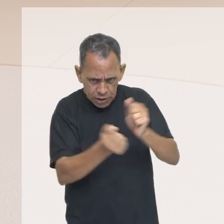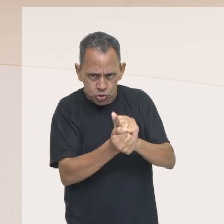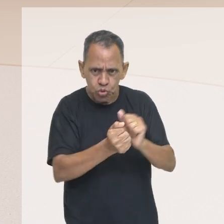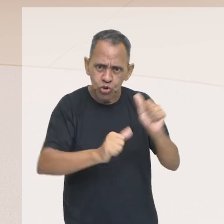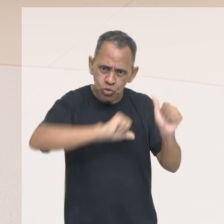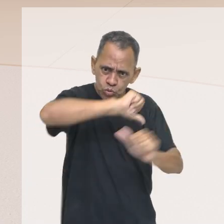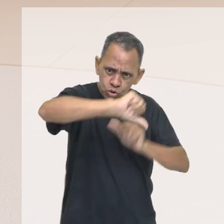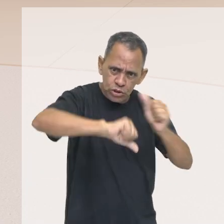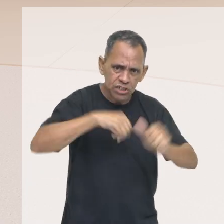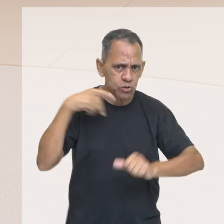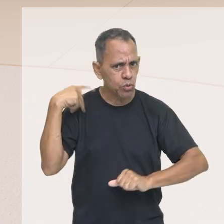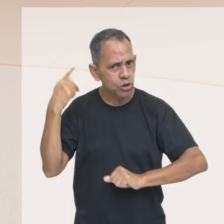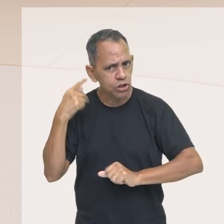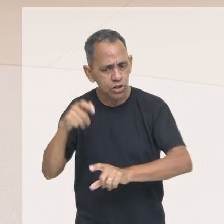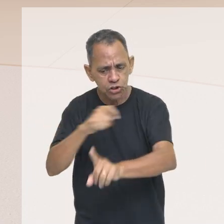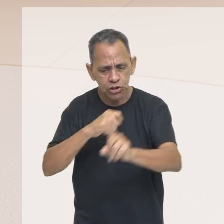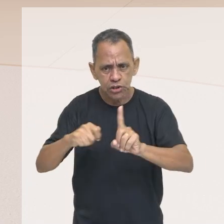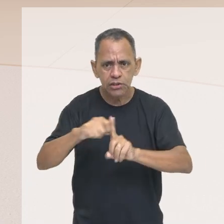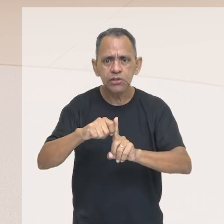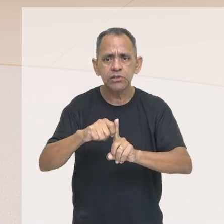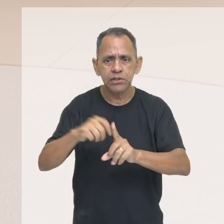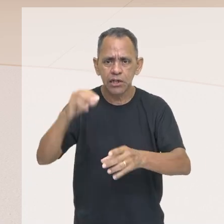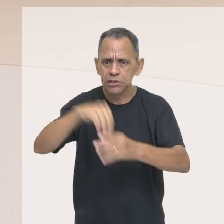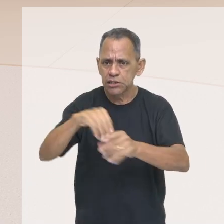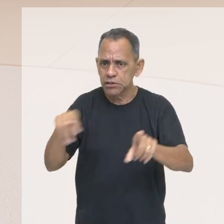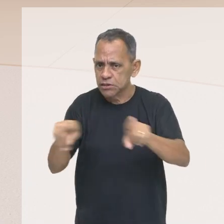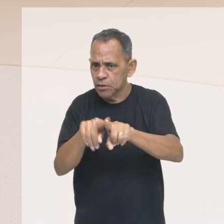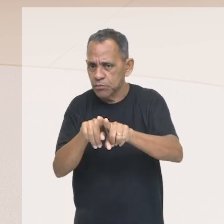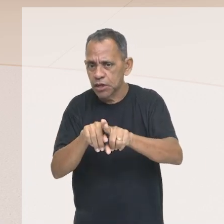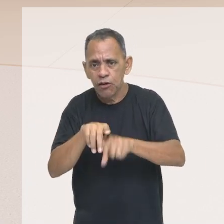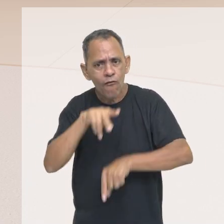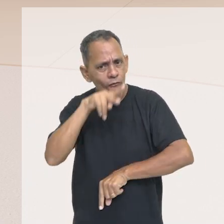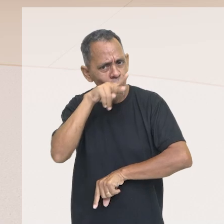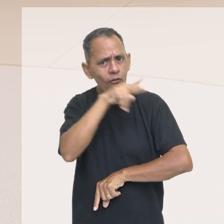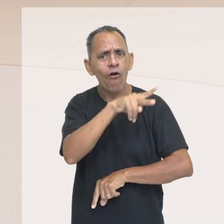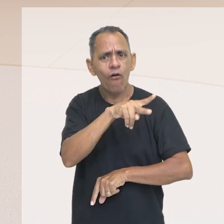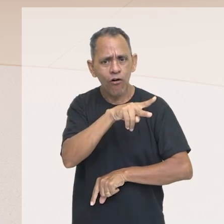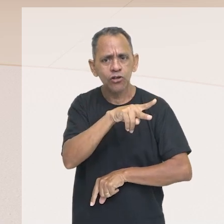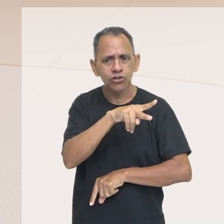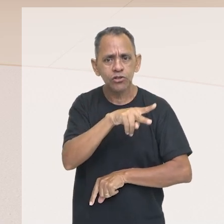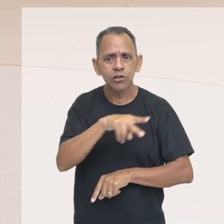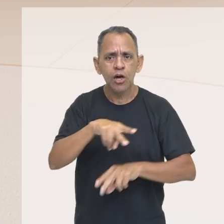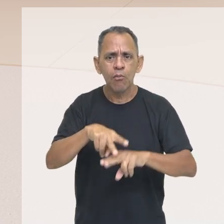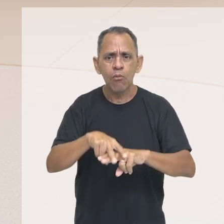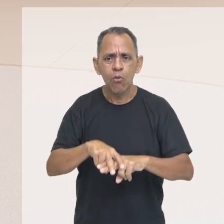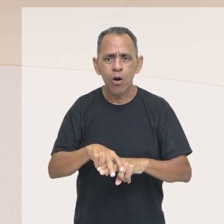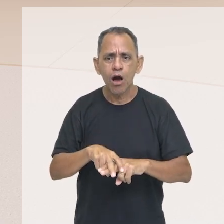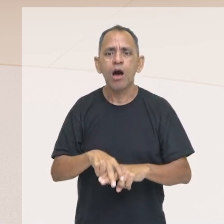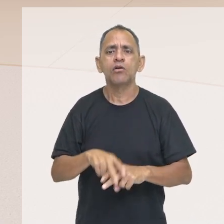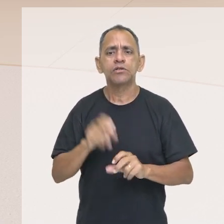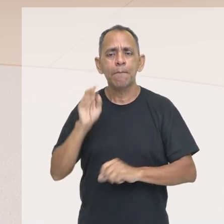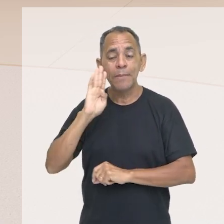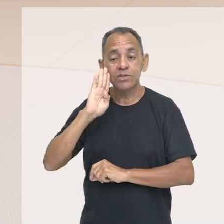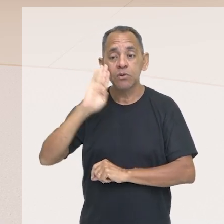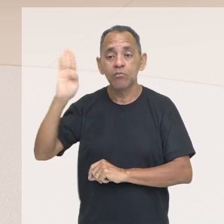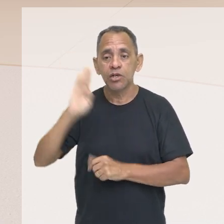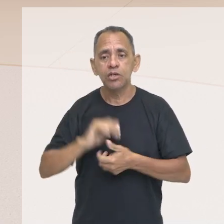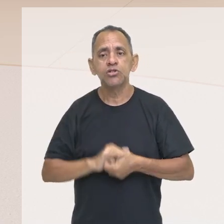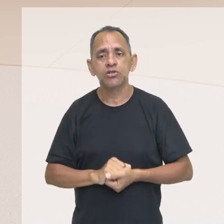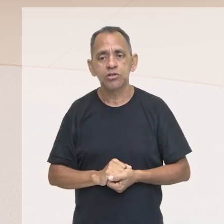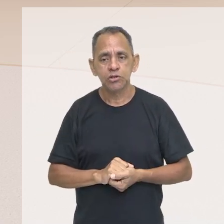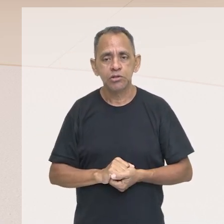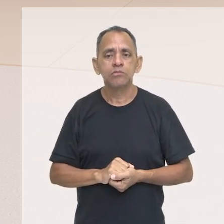sociais fortíssimas, né? Principalmente a partir da implementação, né, do